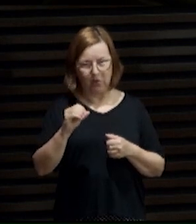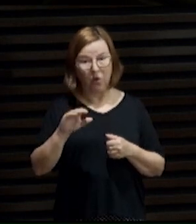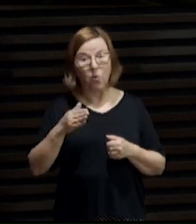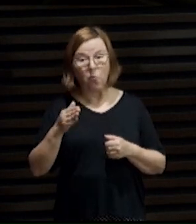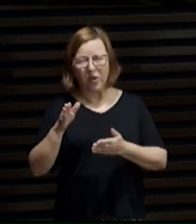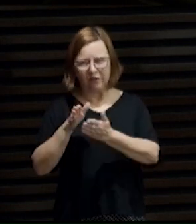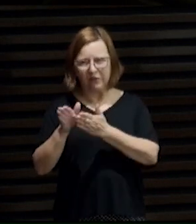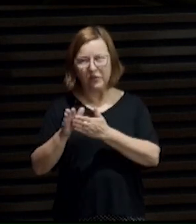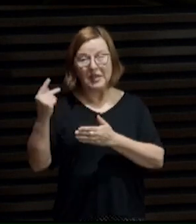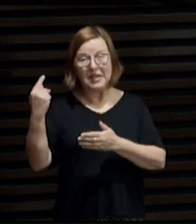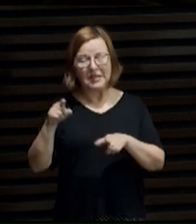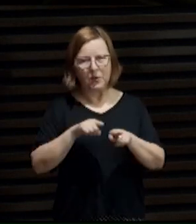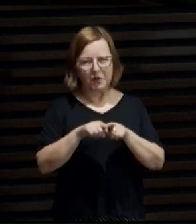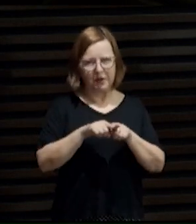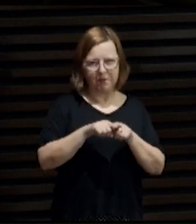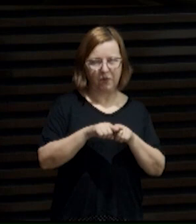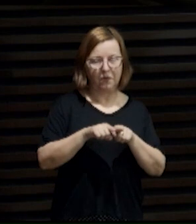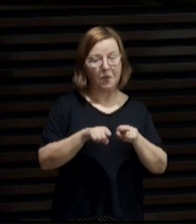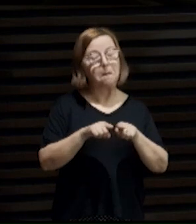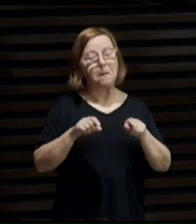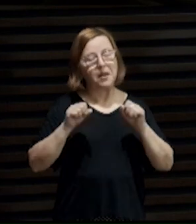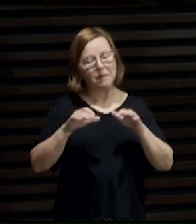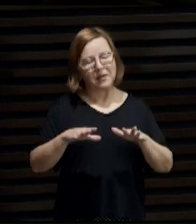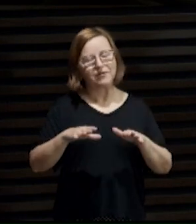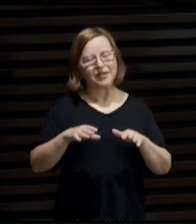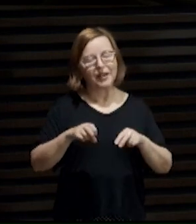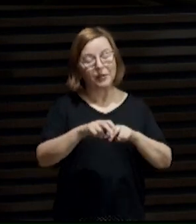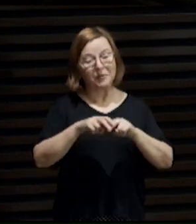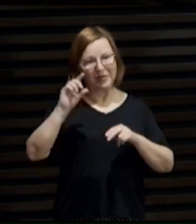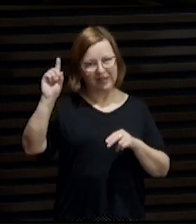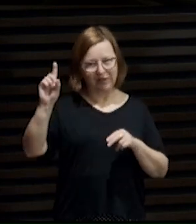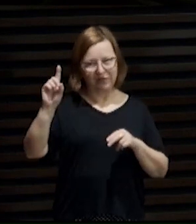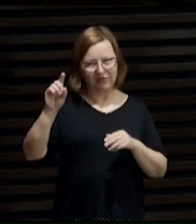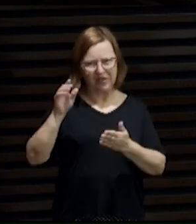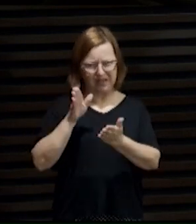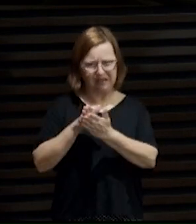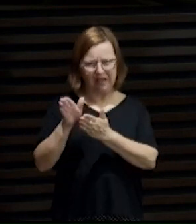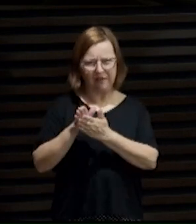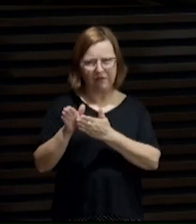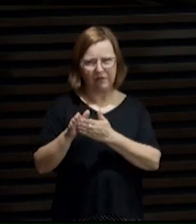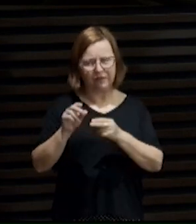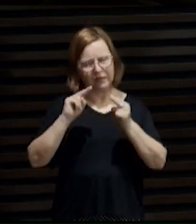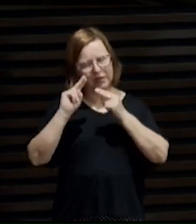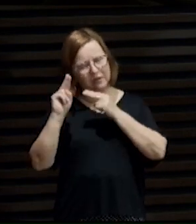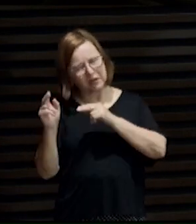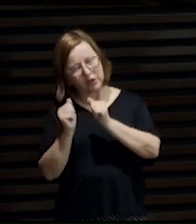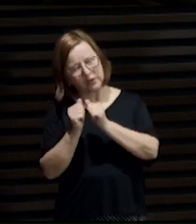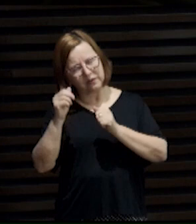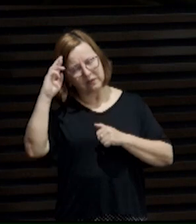sua fuga, ele adormeceu no Senhor, e quando durante a noite, o que é que ele